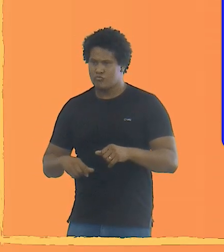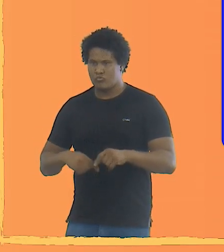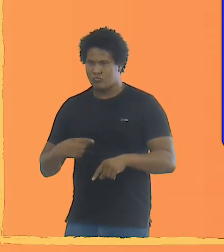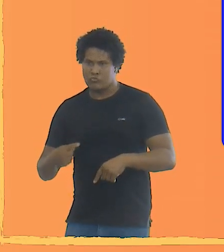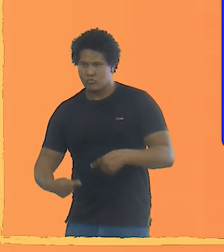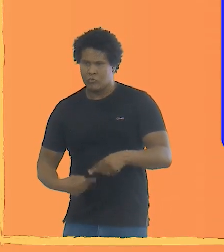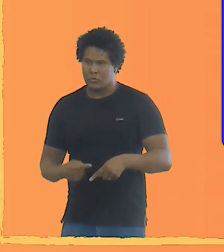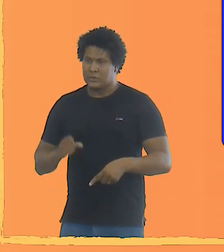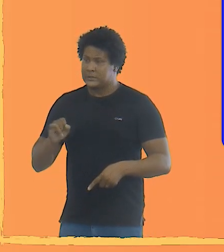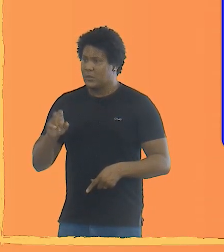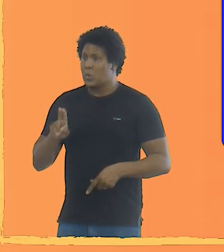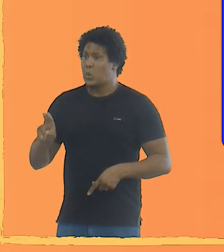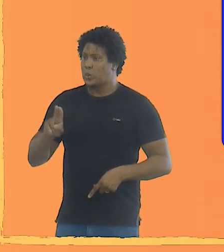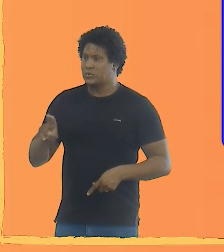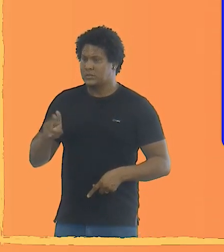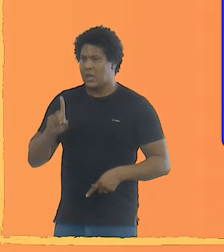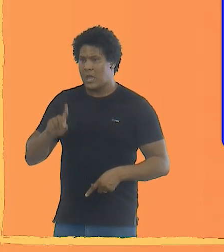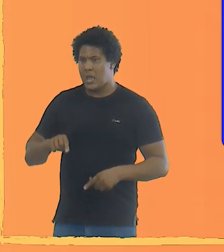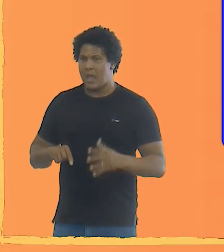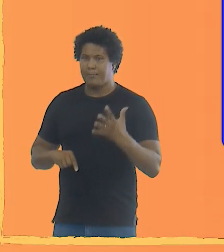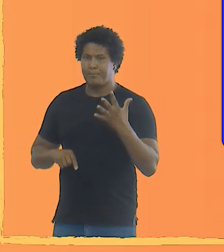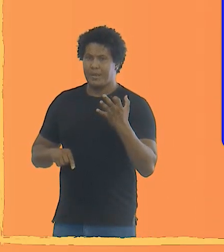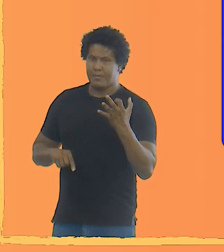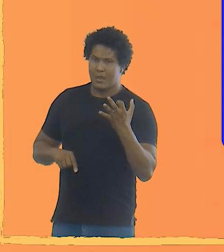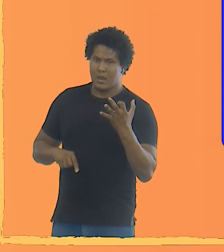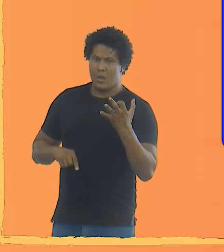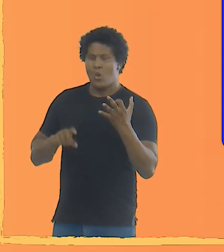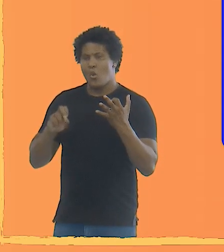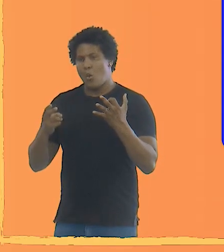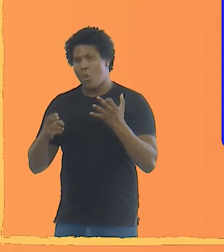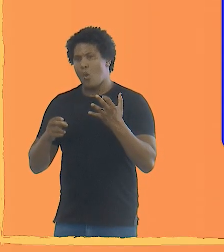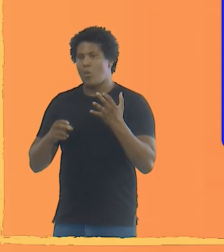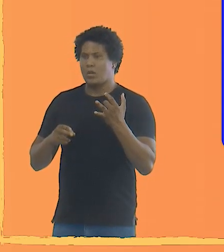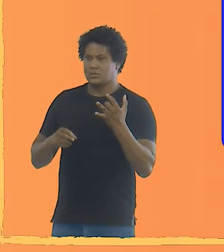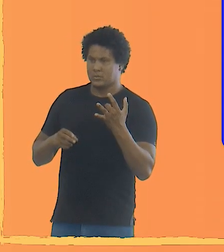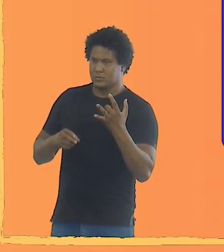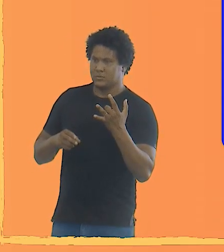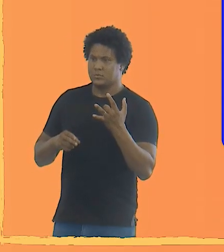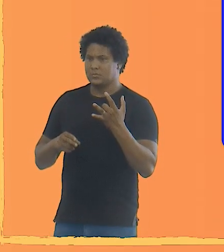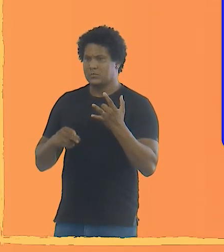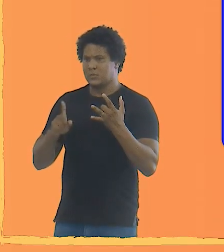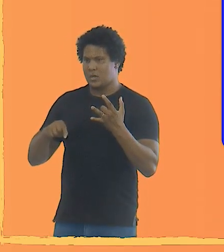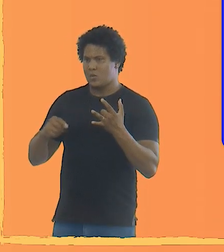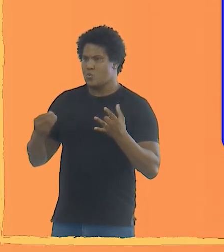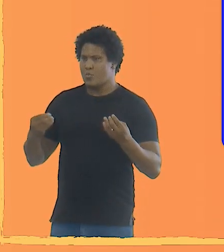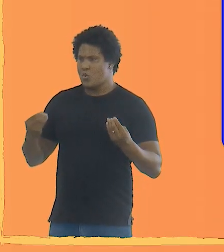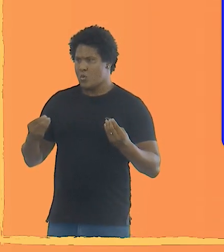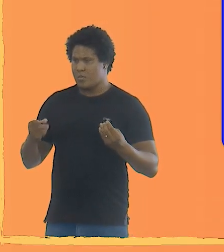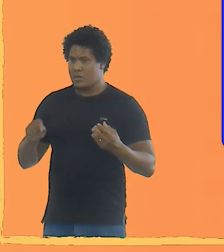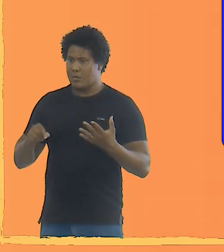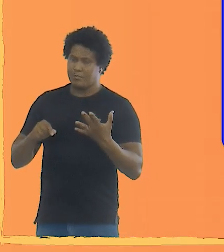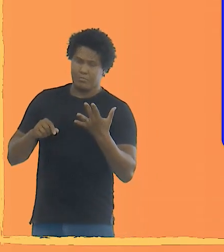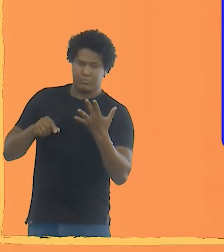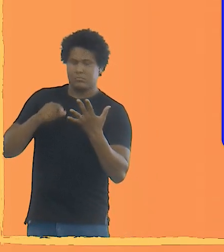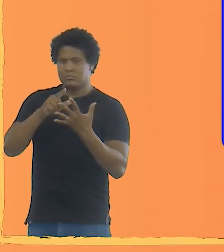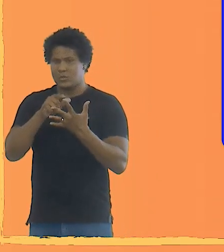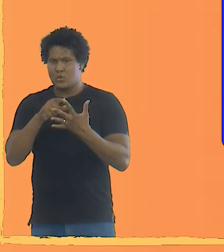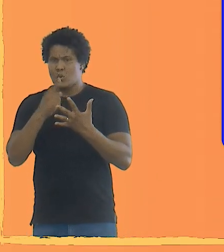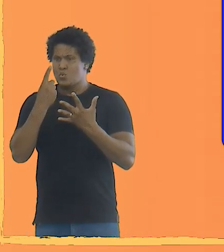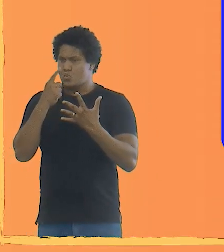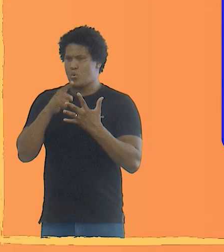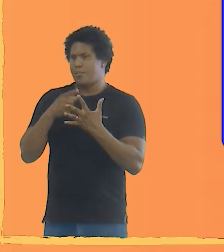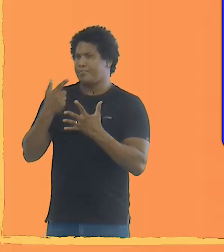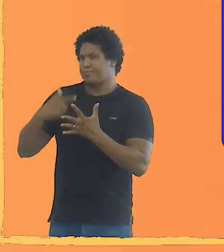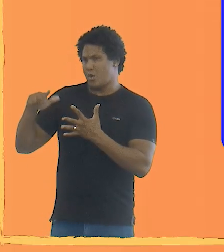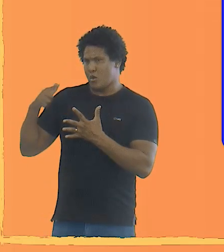deva ser ligada à primeira ou à segunda engrenagem do pinhão, tá? Então, tem uma engrenagem que está